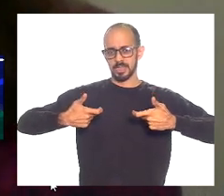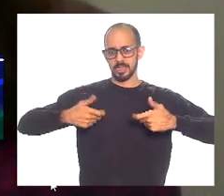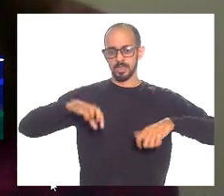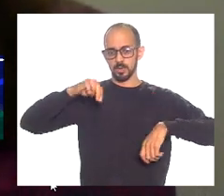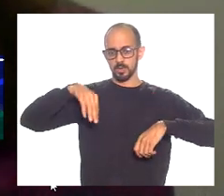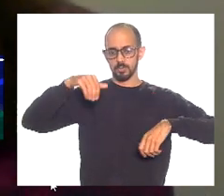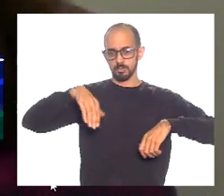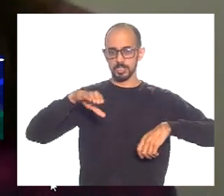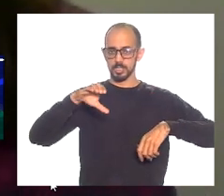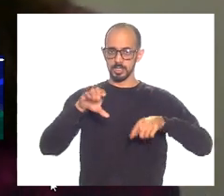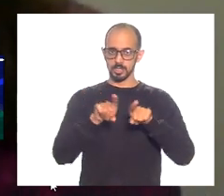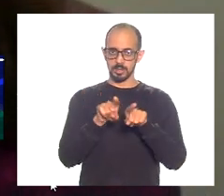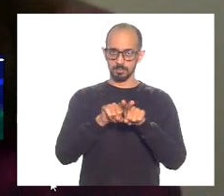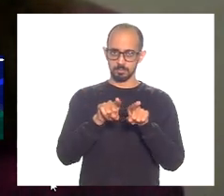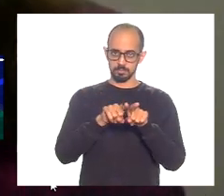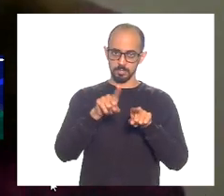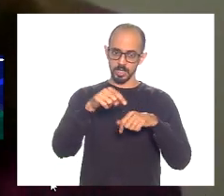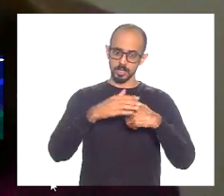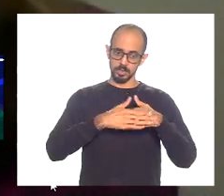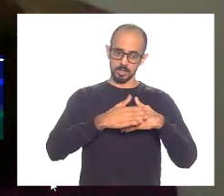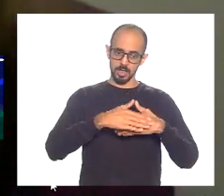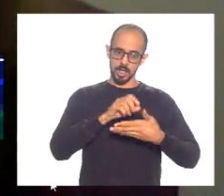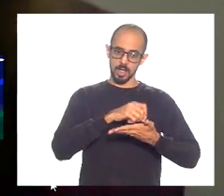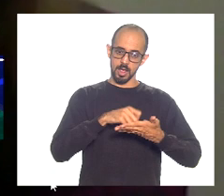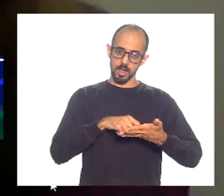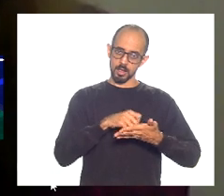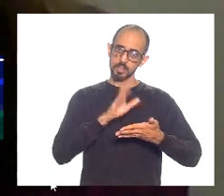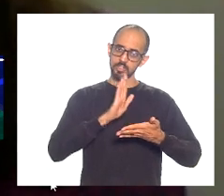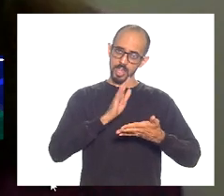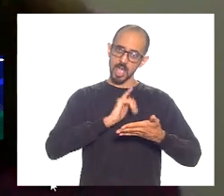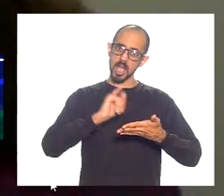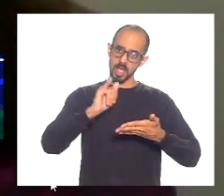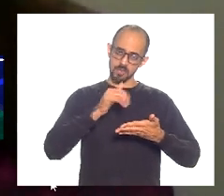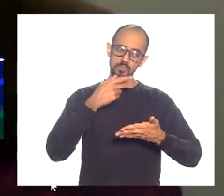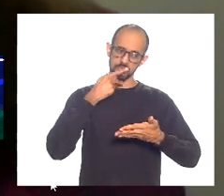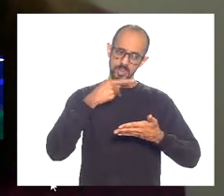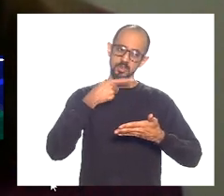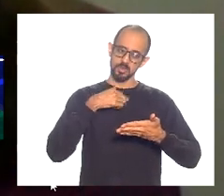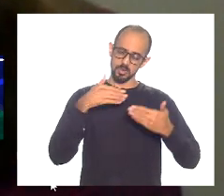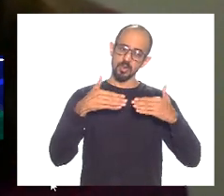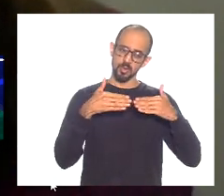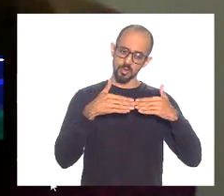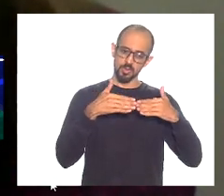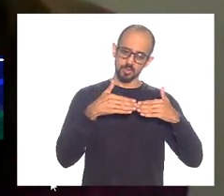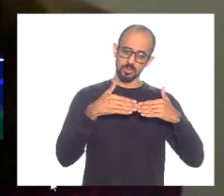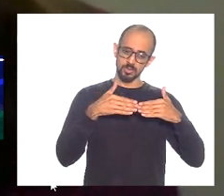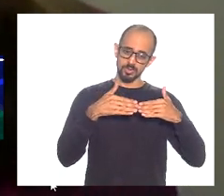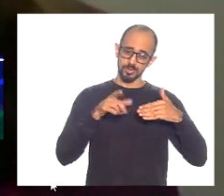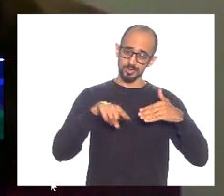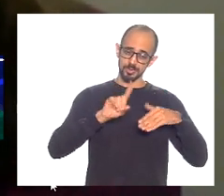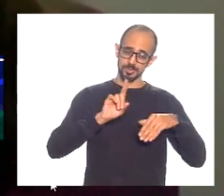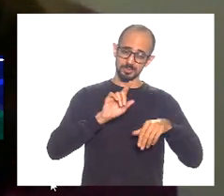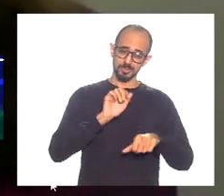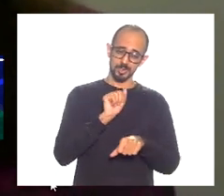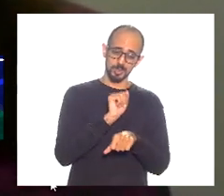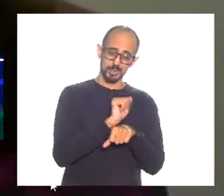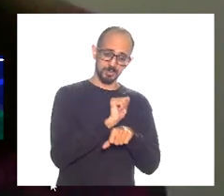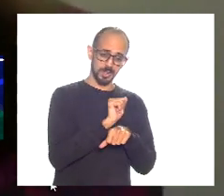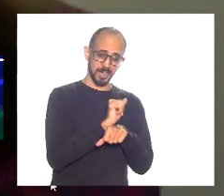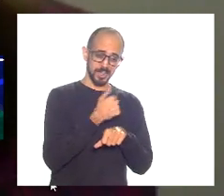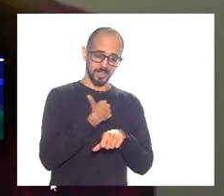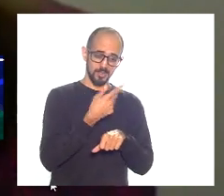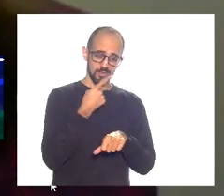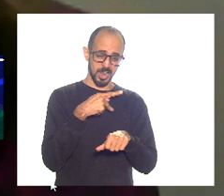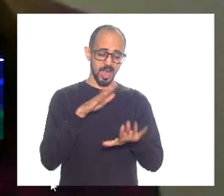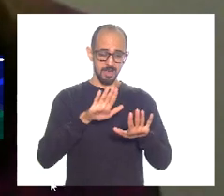dos autores, antecipadamente se manifestou, né? Não esperou nem eu concluir minha manifestação, mas